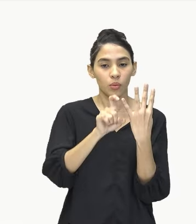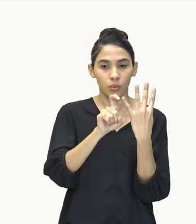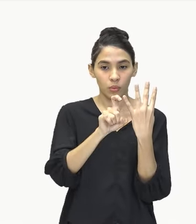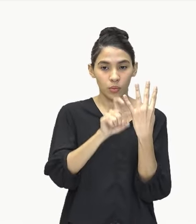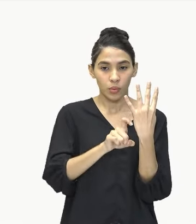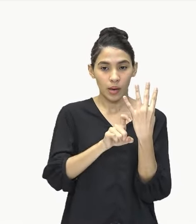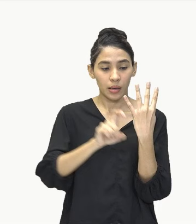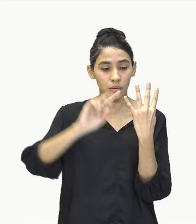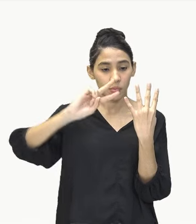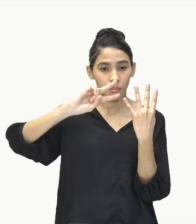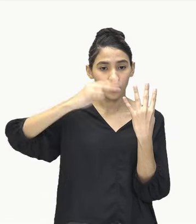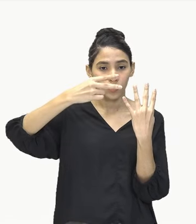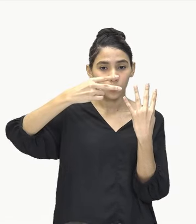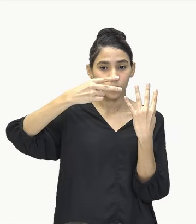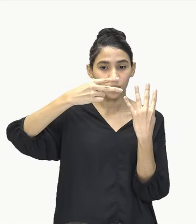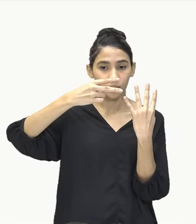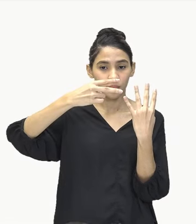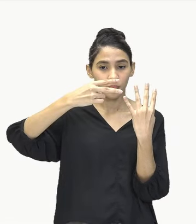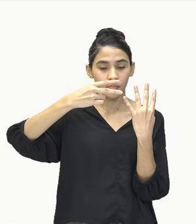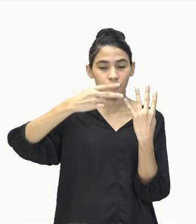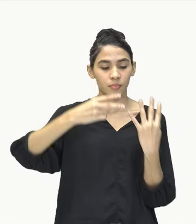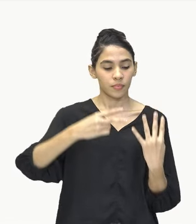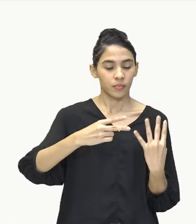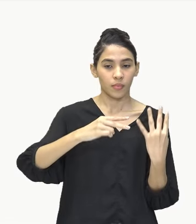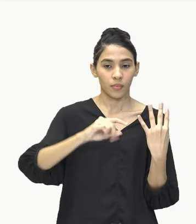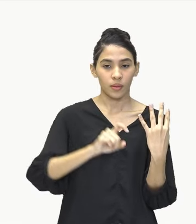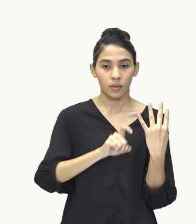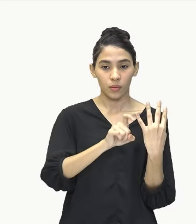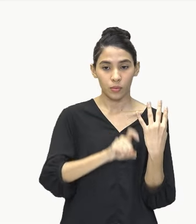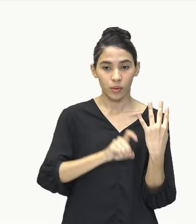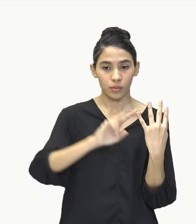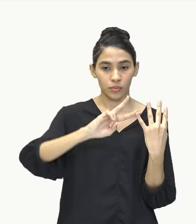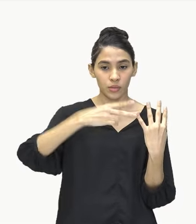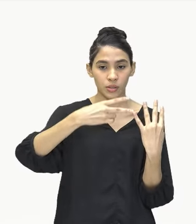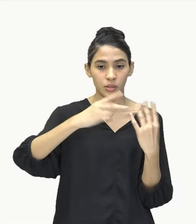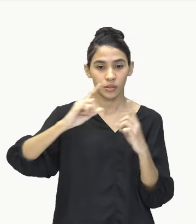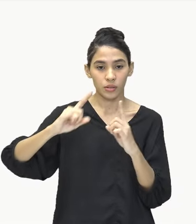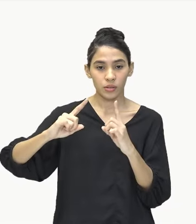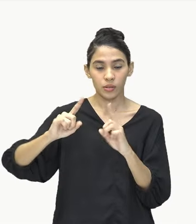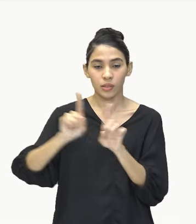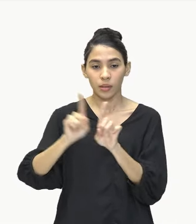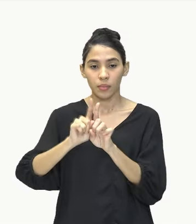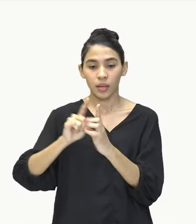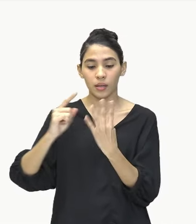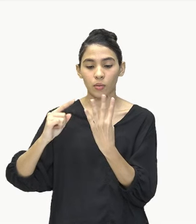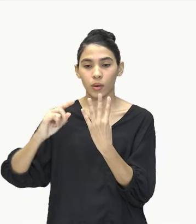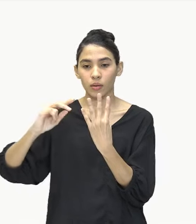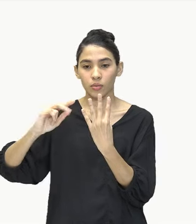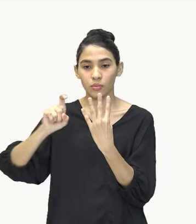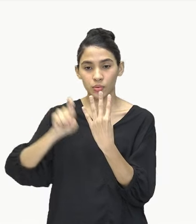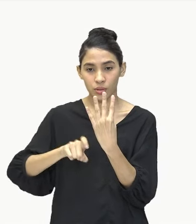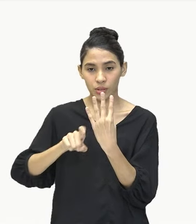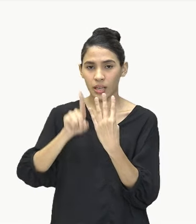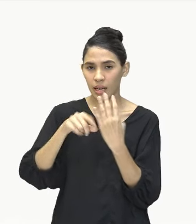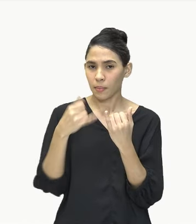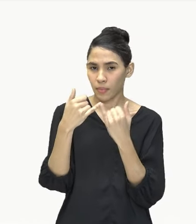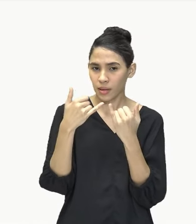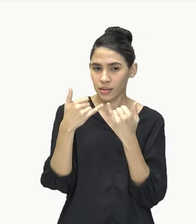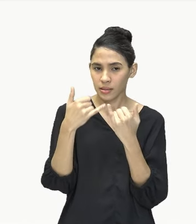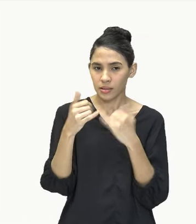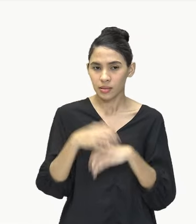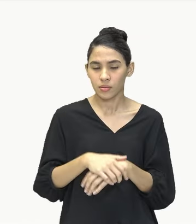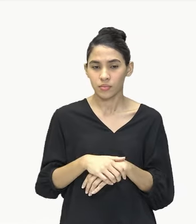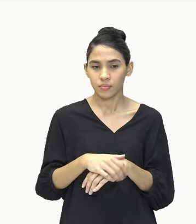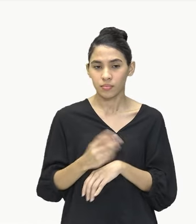4x ao quadrado e 4x, são semelhantes? Esses dois